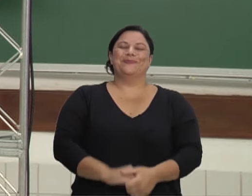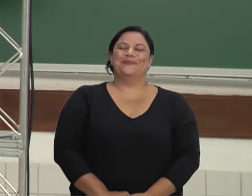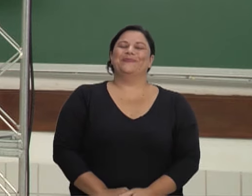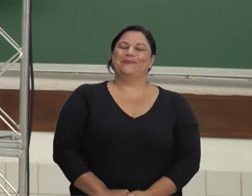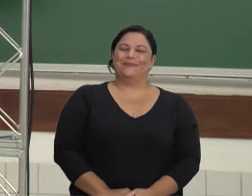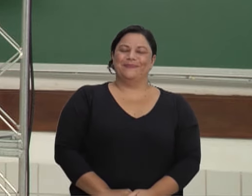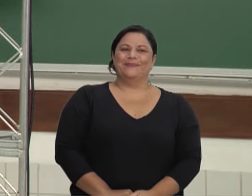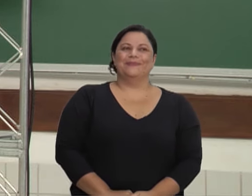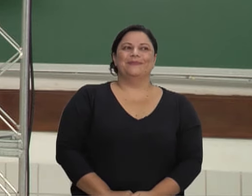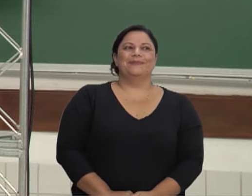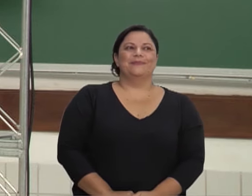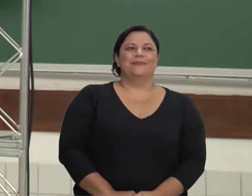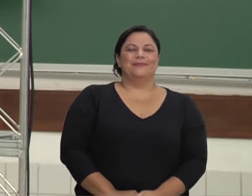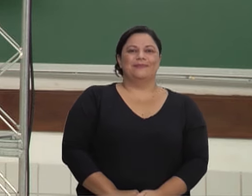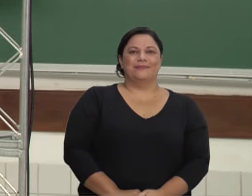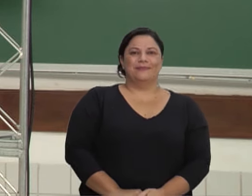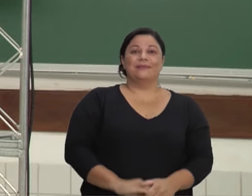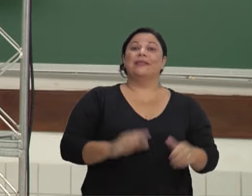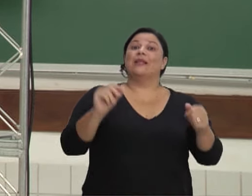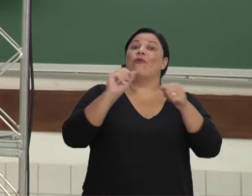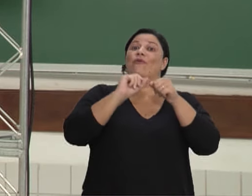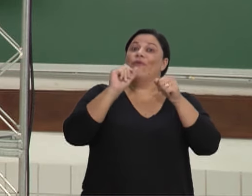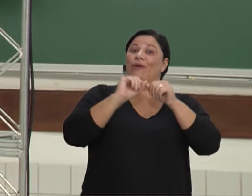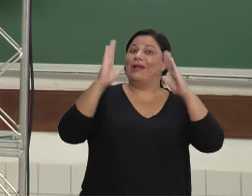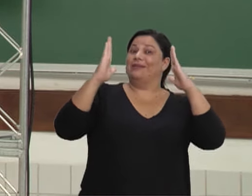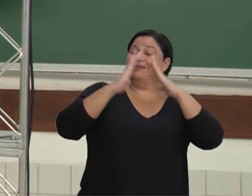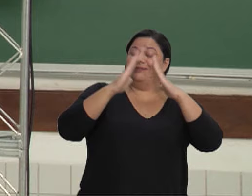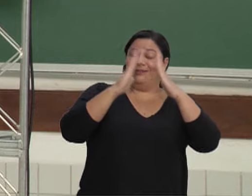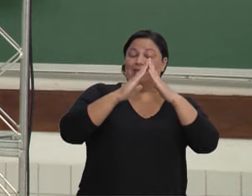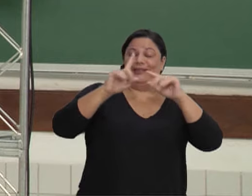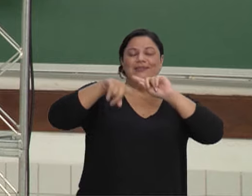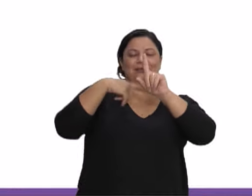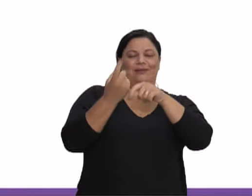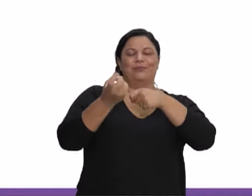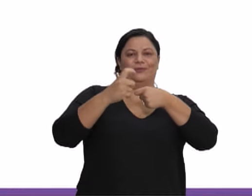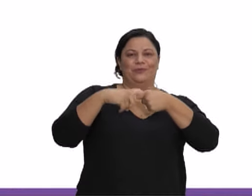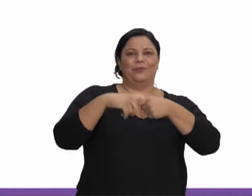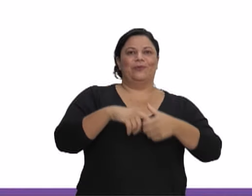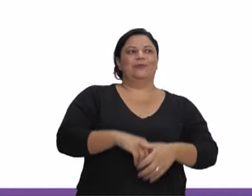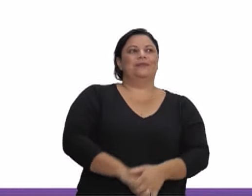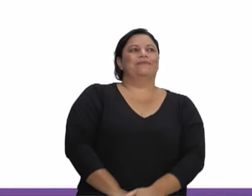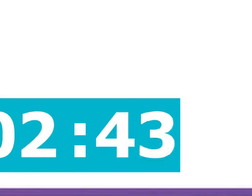novamente, tranquilo? Então, façam em casa e a gente já retorna.